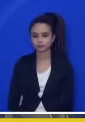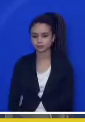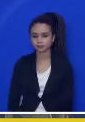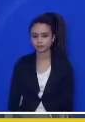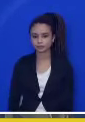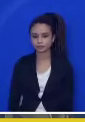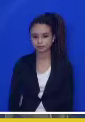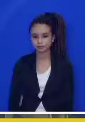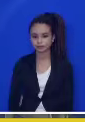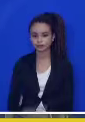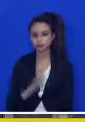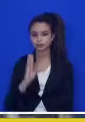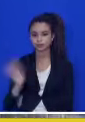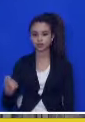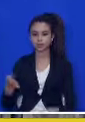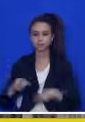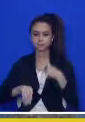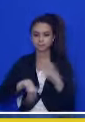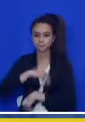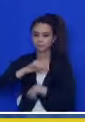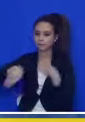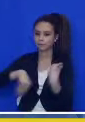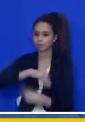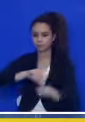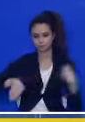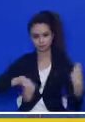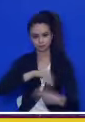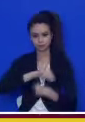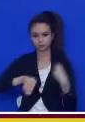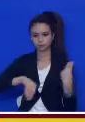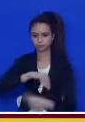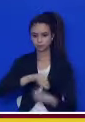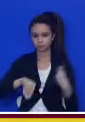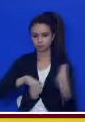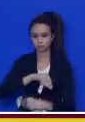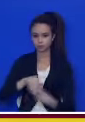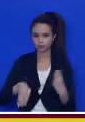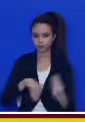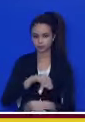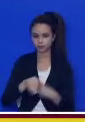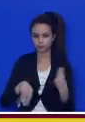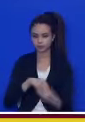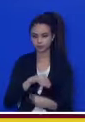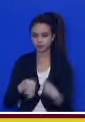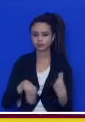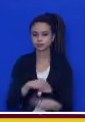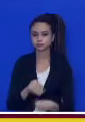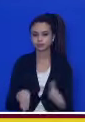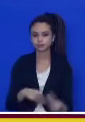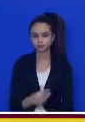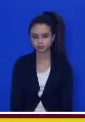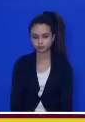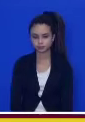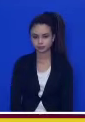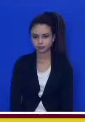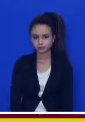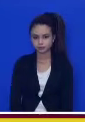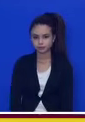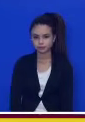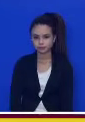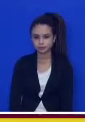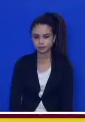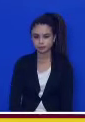agora. Valendo! Globo carregado, embaralhando 12 bolas numeradas de 01 a 12.